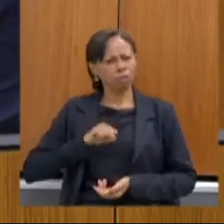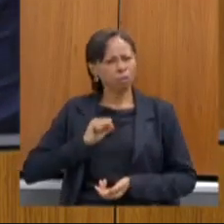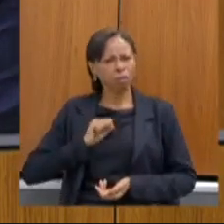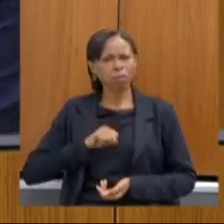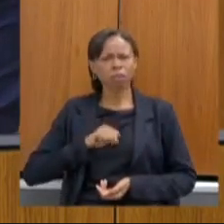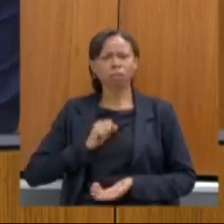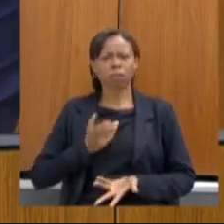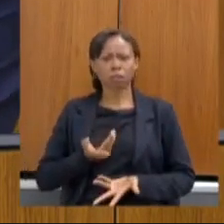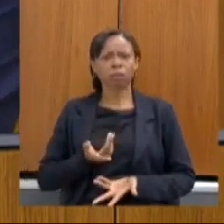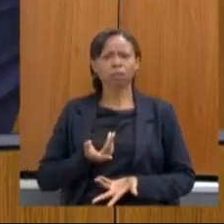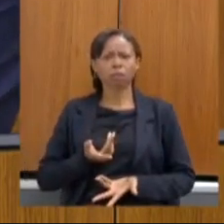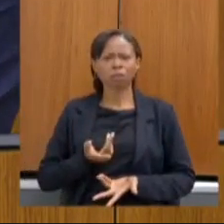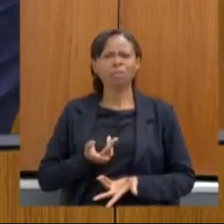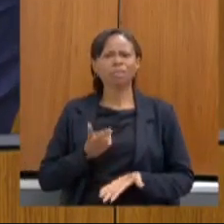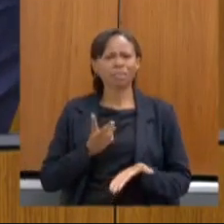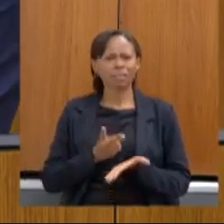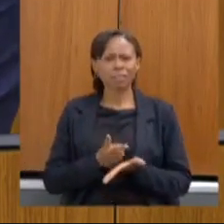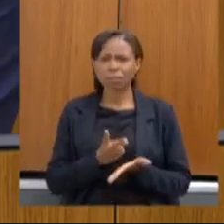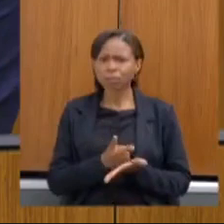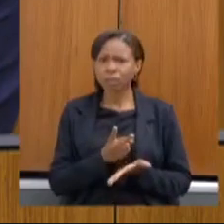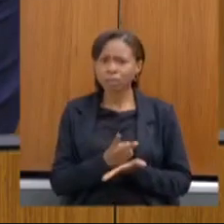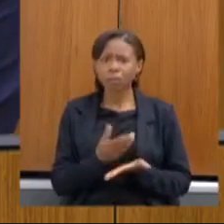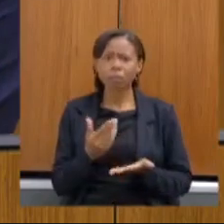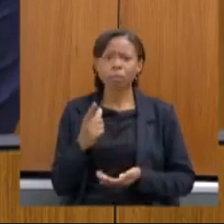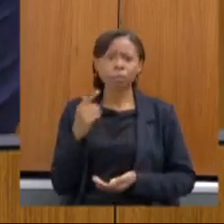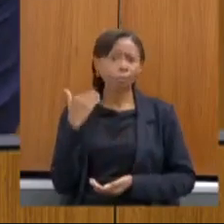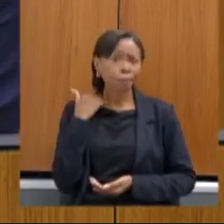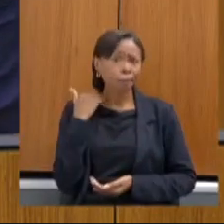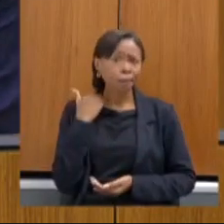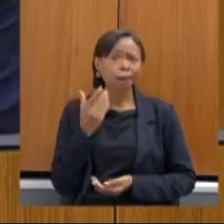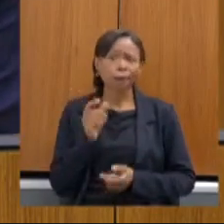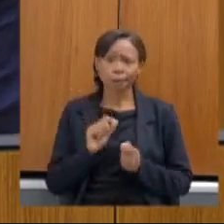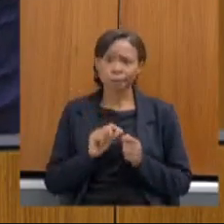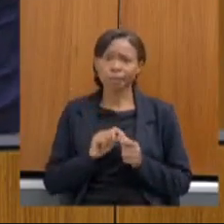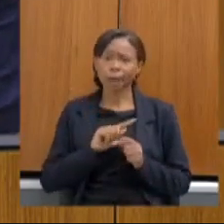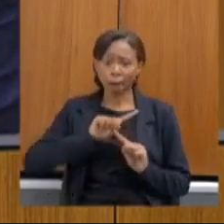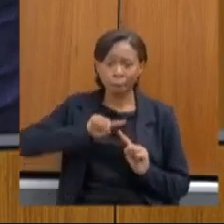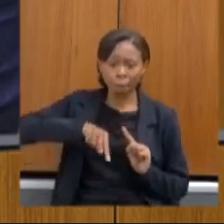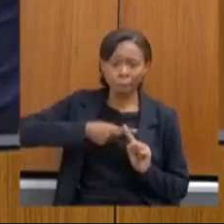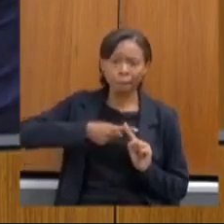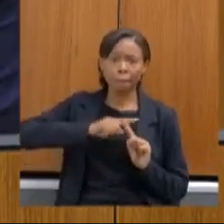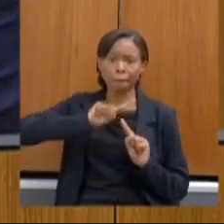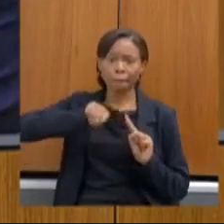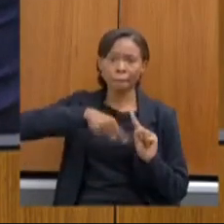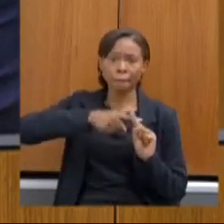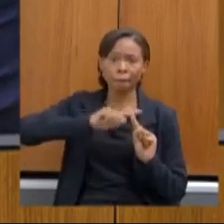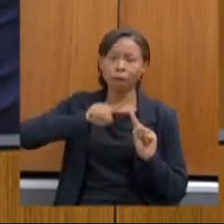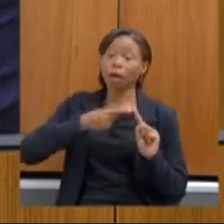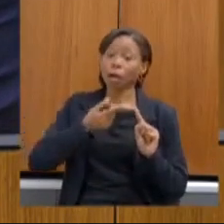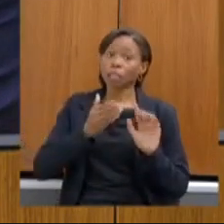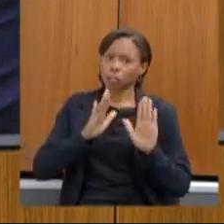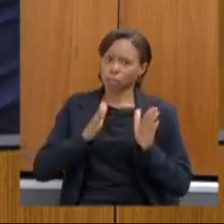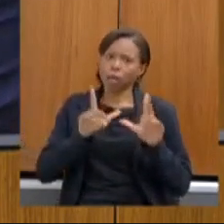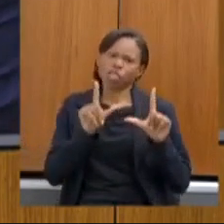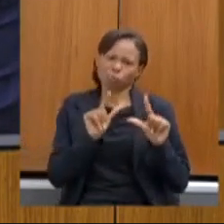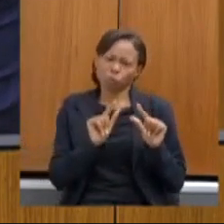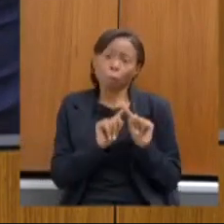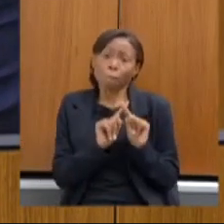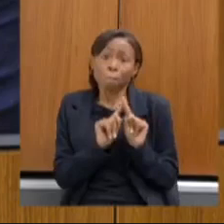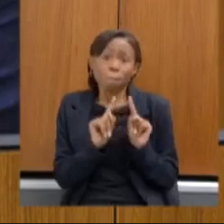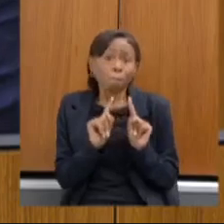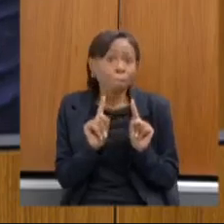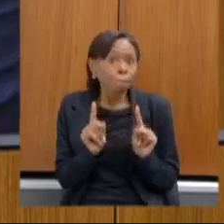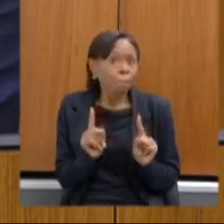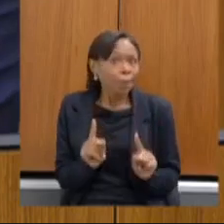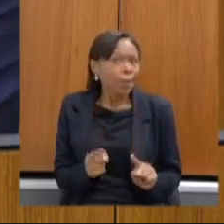e tem isso ainda existe isso Graças a Deus que diminuiu mas isso A decisão é de